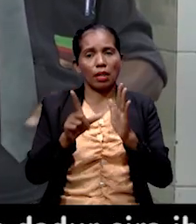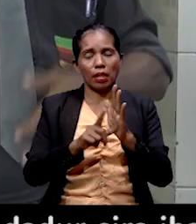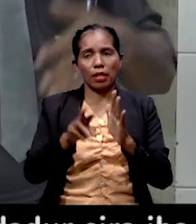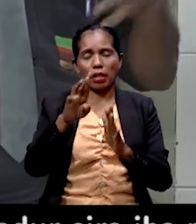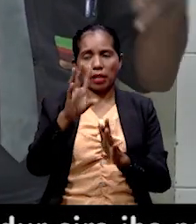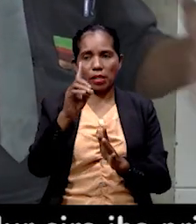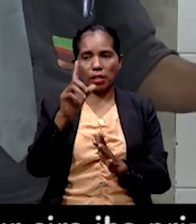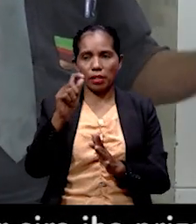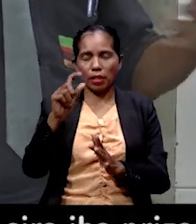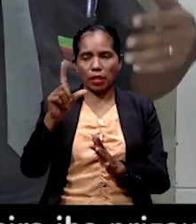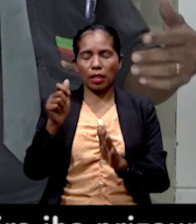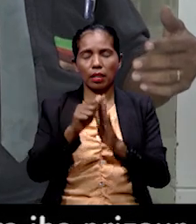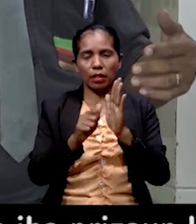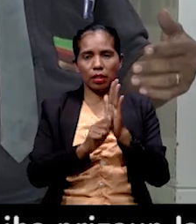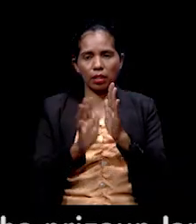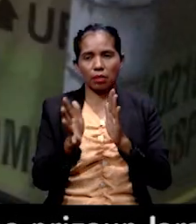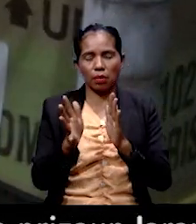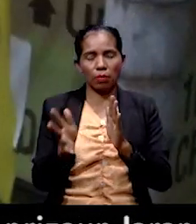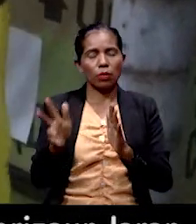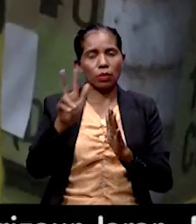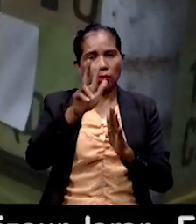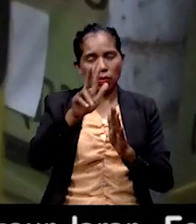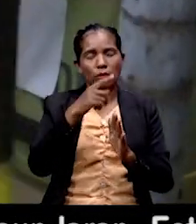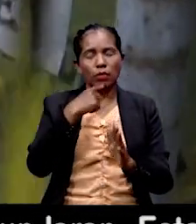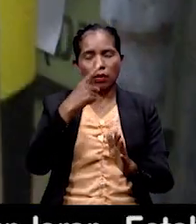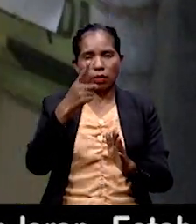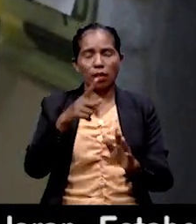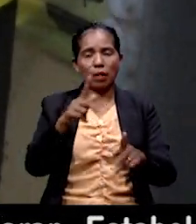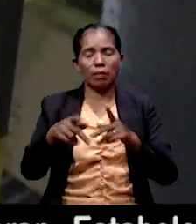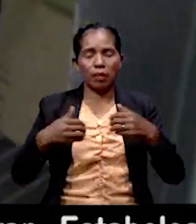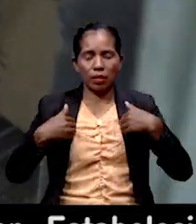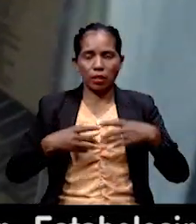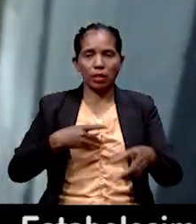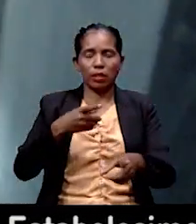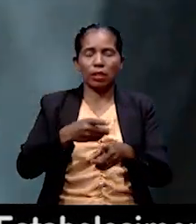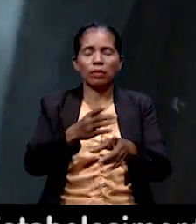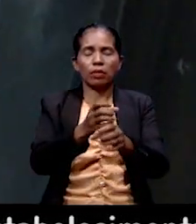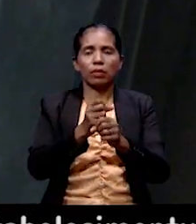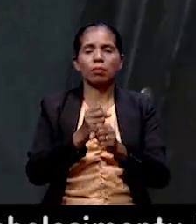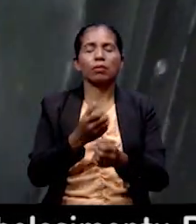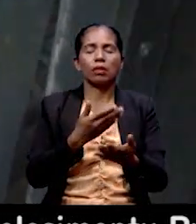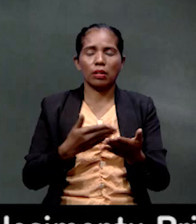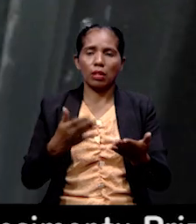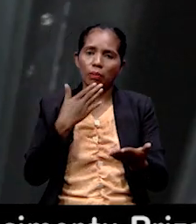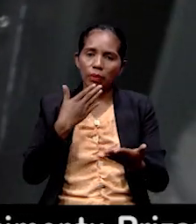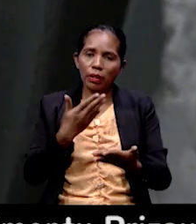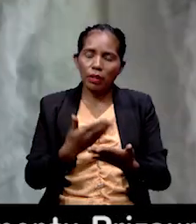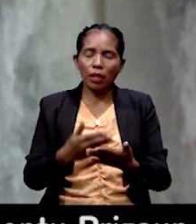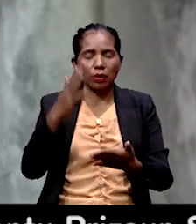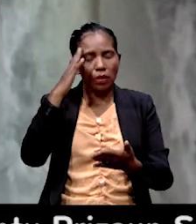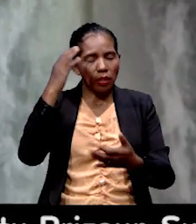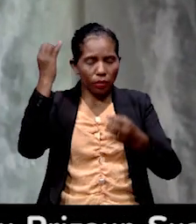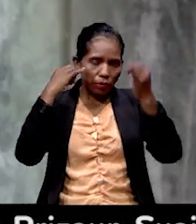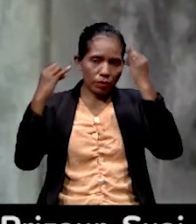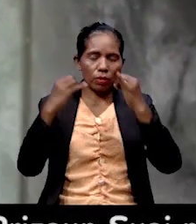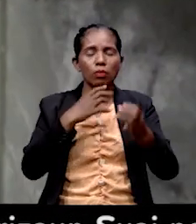artigo 5 a linha da Hulu como sublinha, consumidor e direito a tu simu sasang nebe ma que qualidade, a tu aten informação no